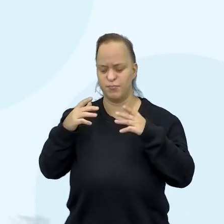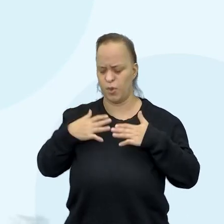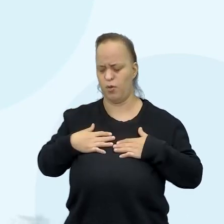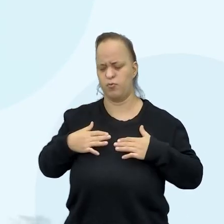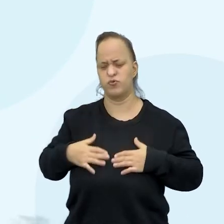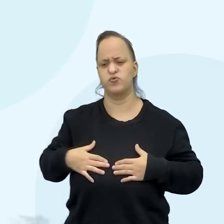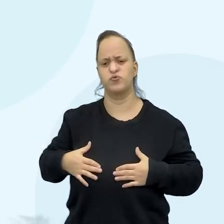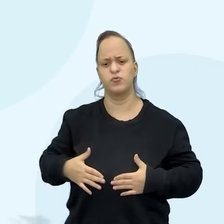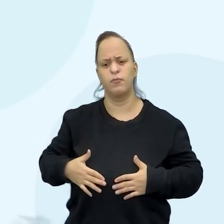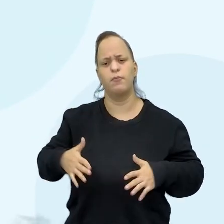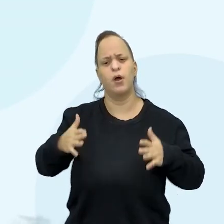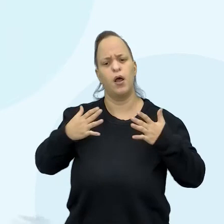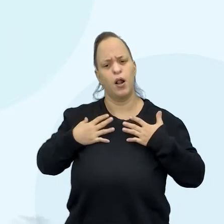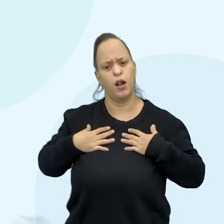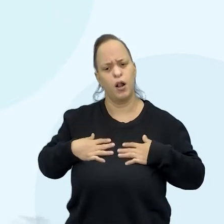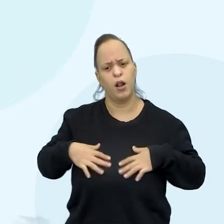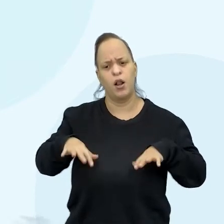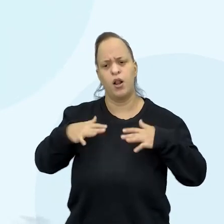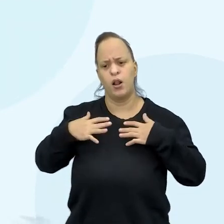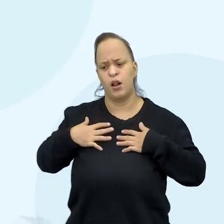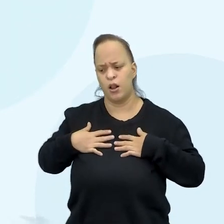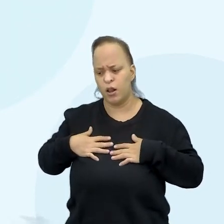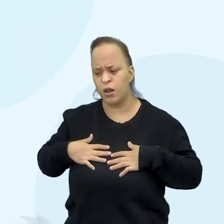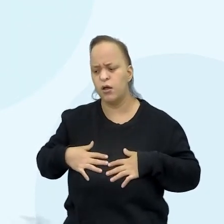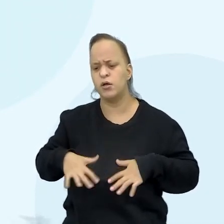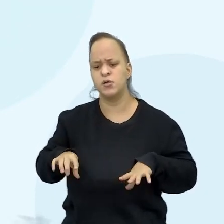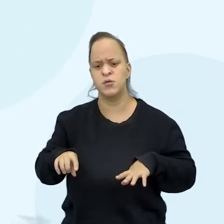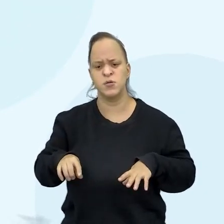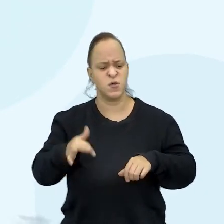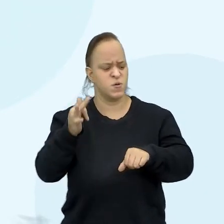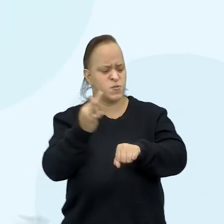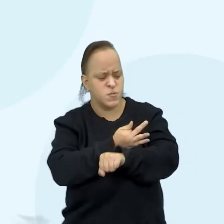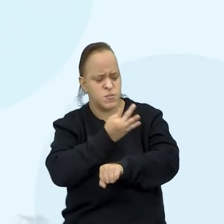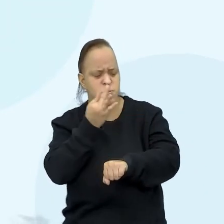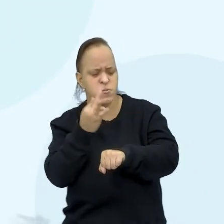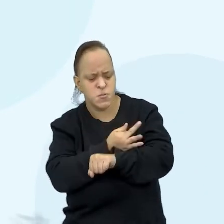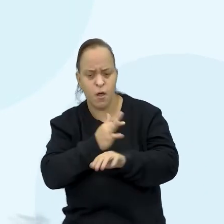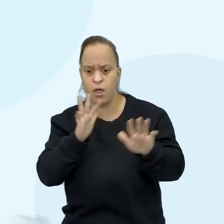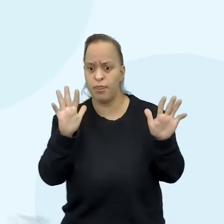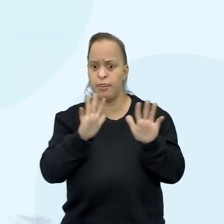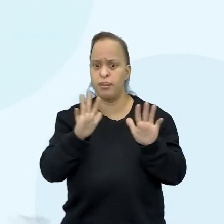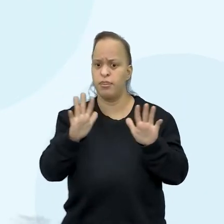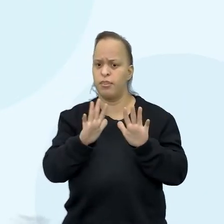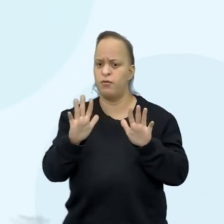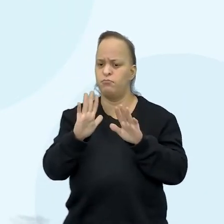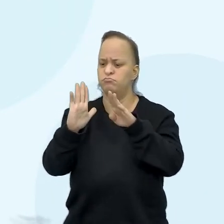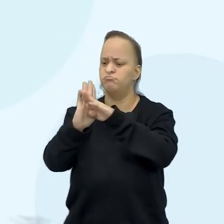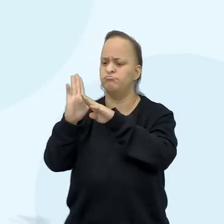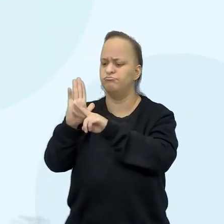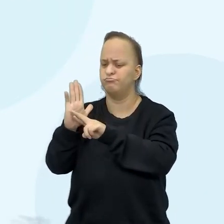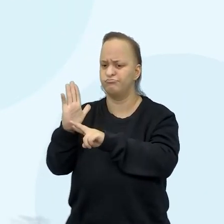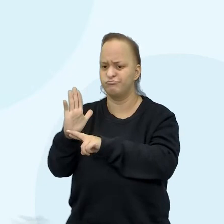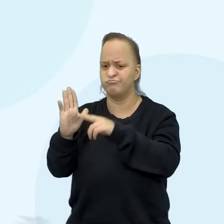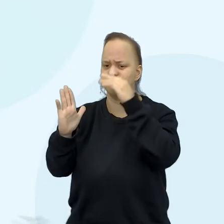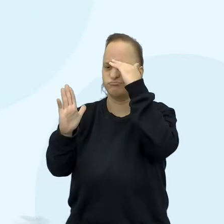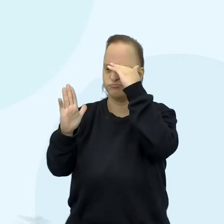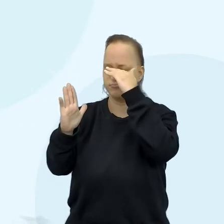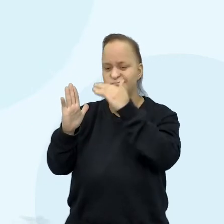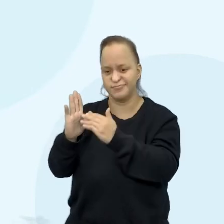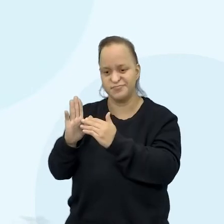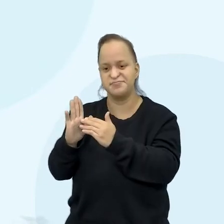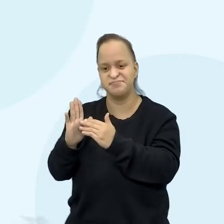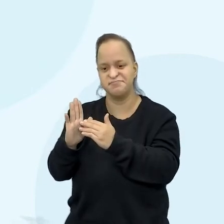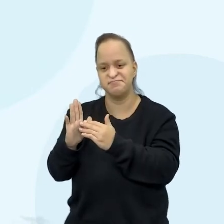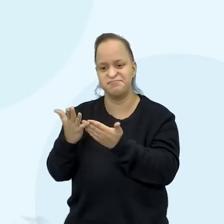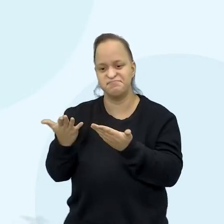ofereçam resistência e que se submetam a leis, normas e poderes disciplinares.